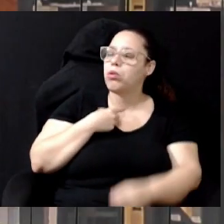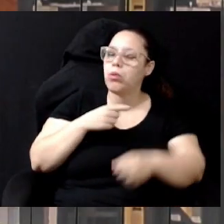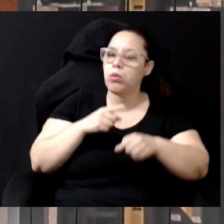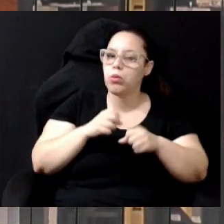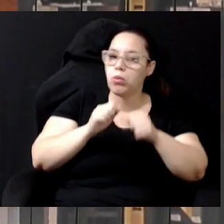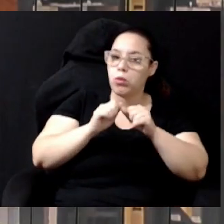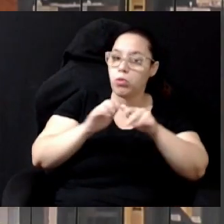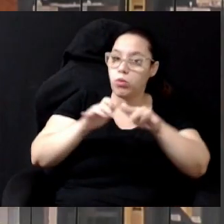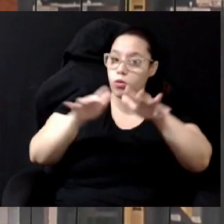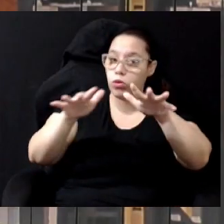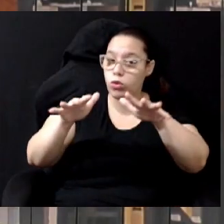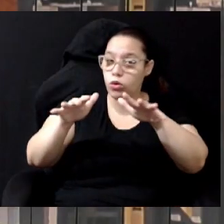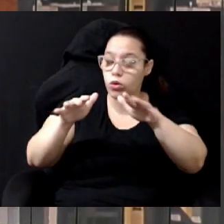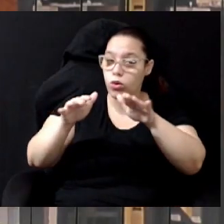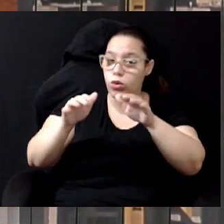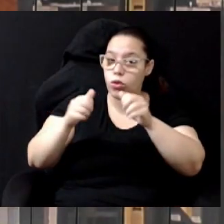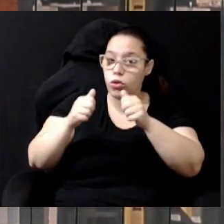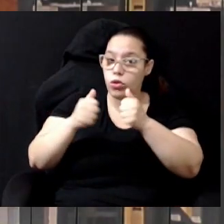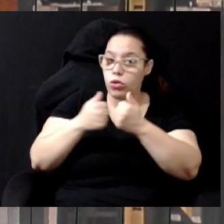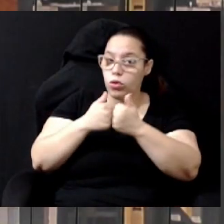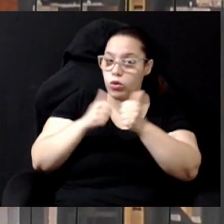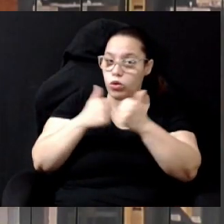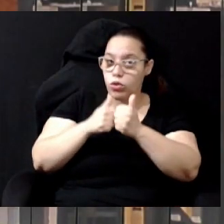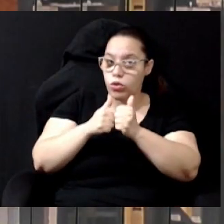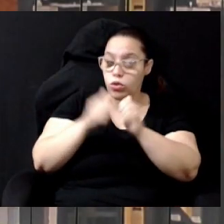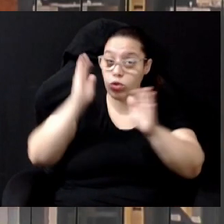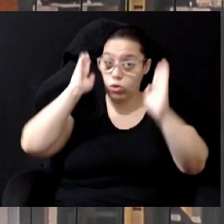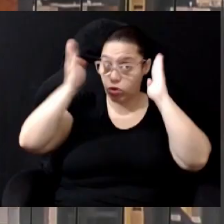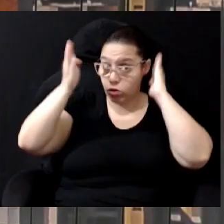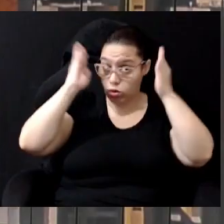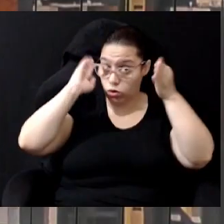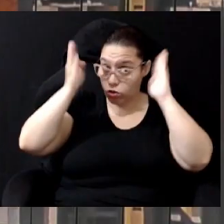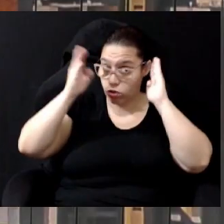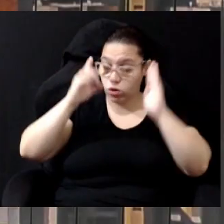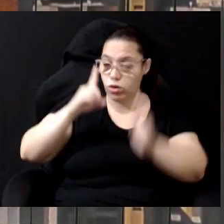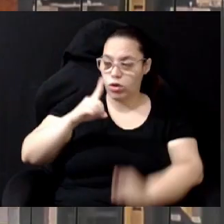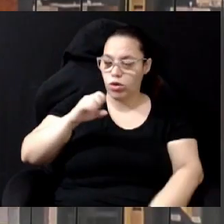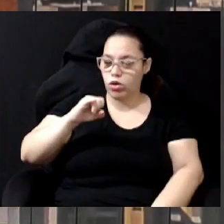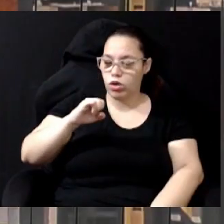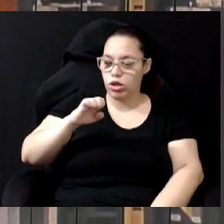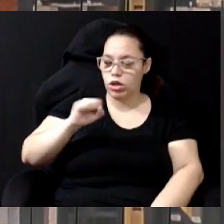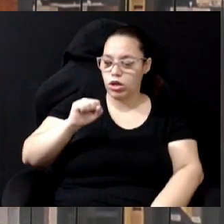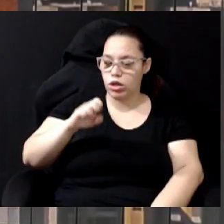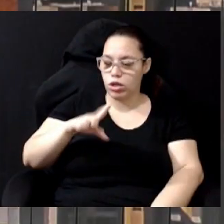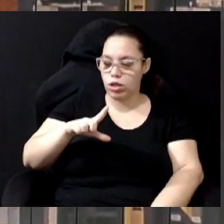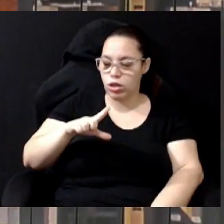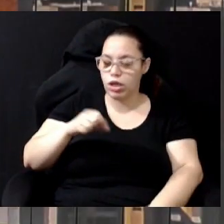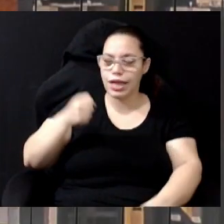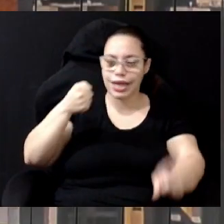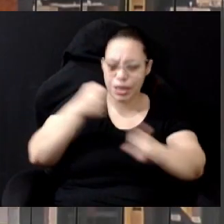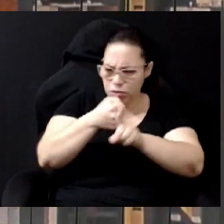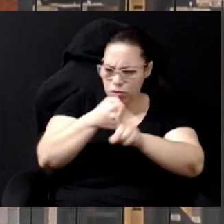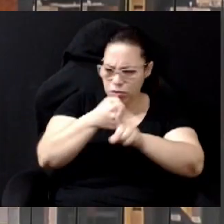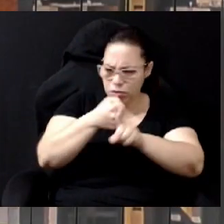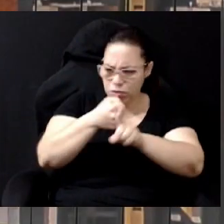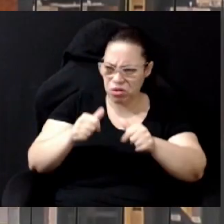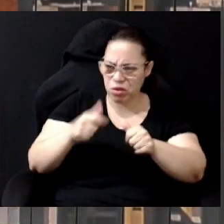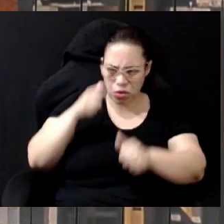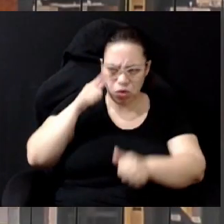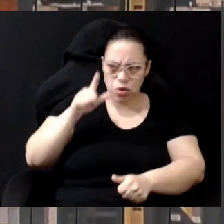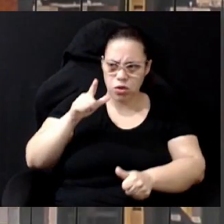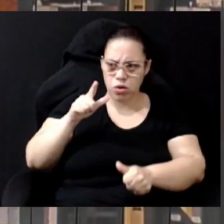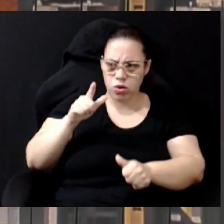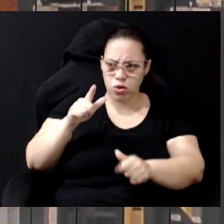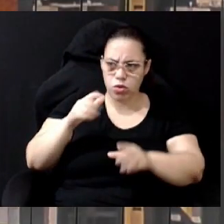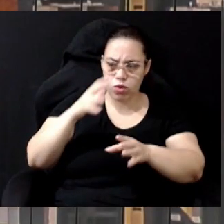medir a emissão de carbono no transporte do caminhão que usa diesel, por exemplo. Esse impacto todo, ele também consegue